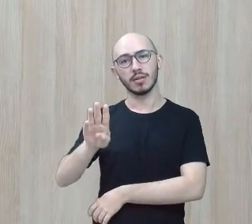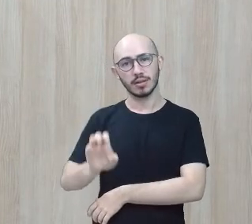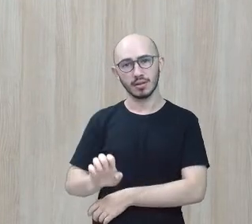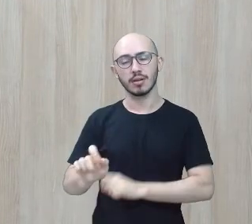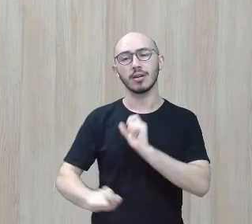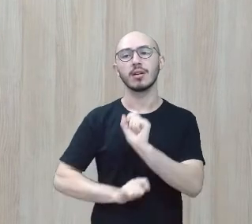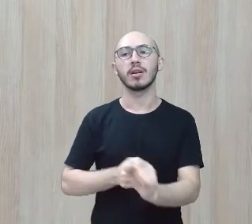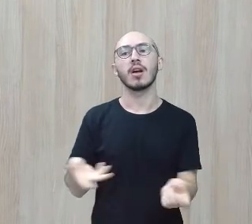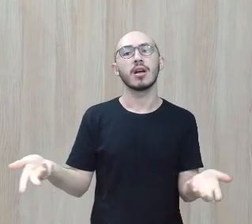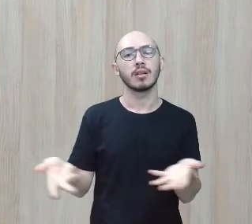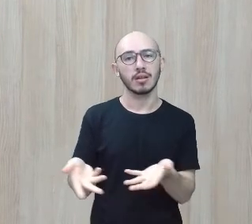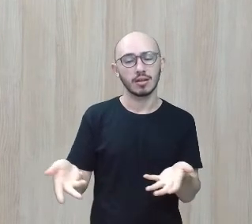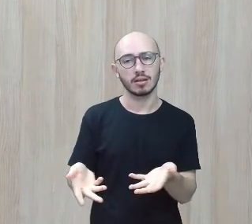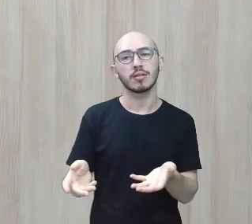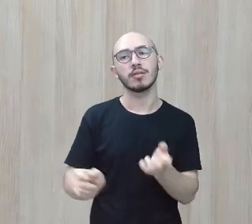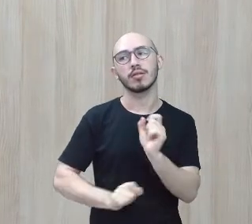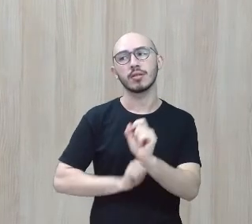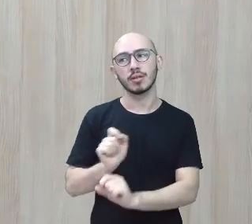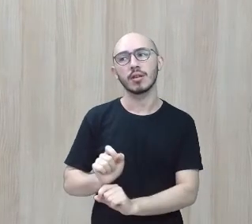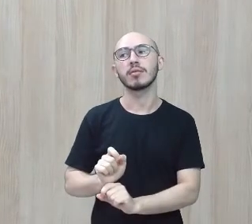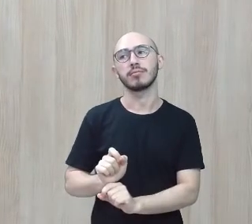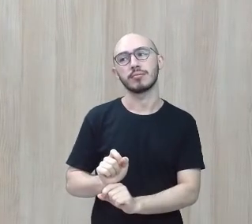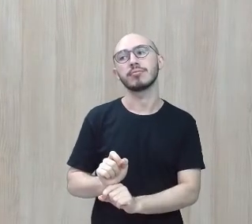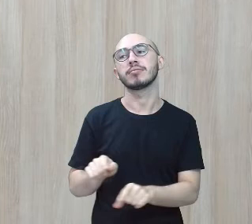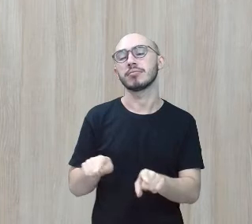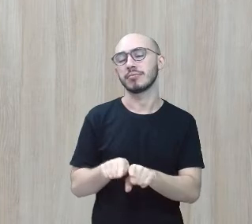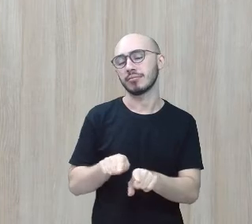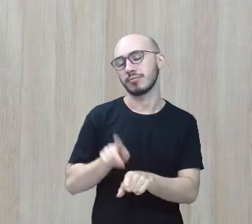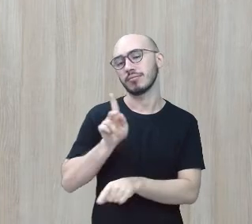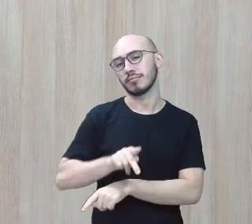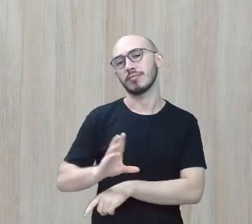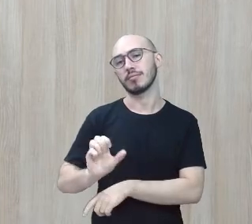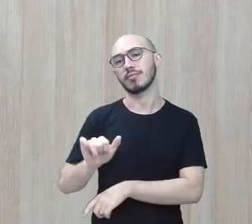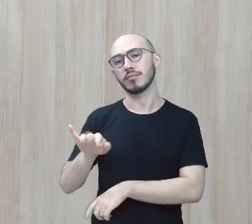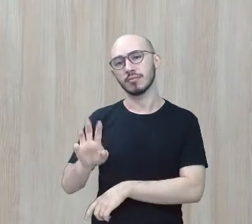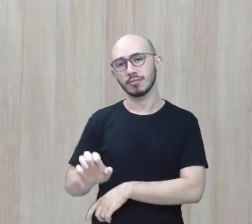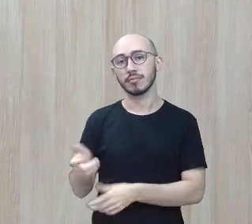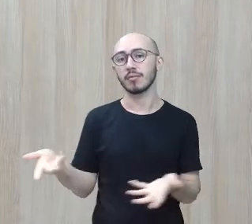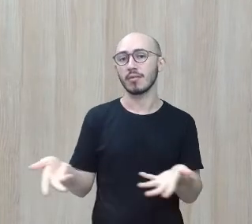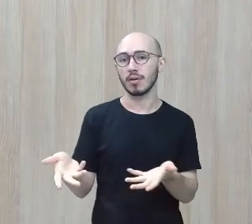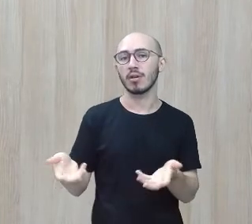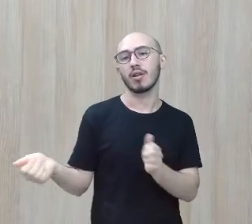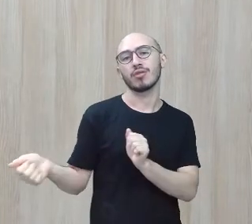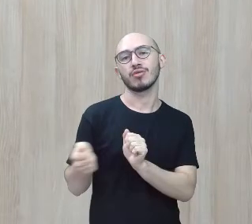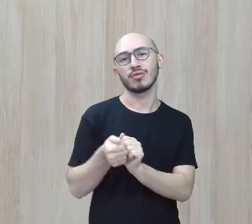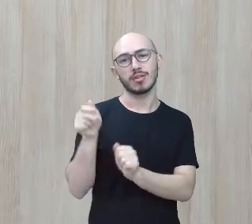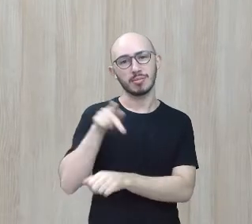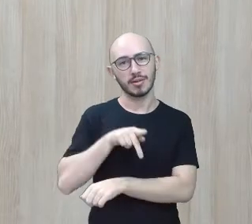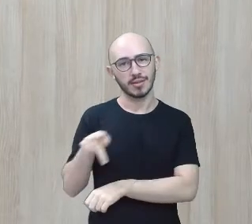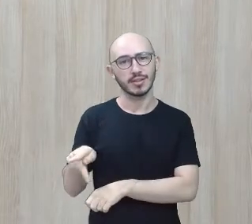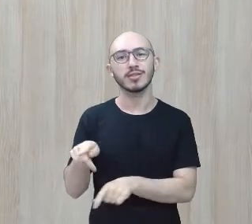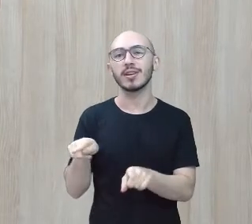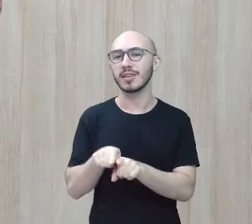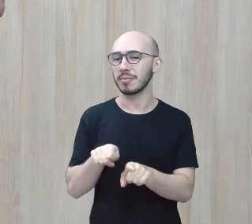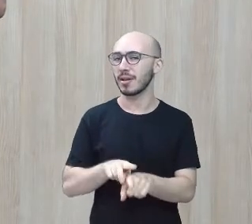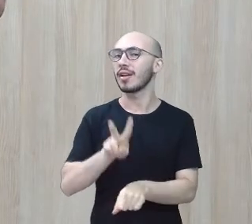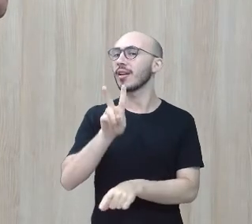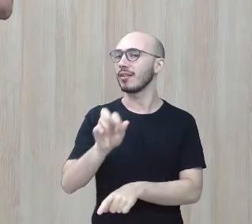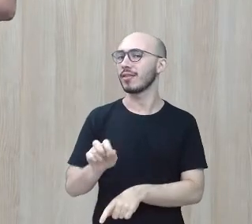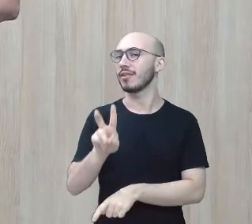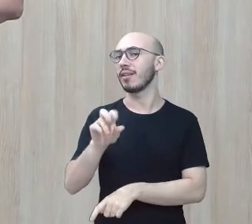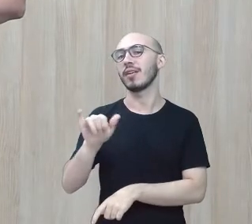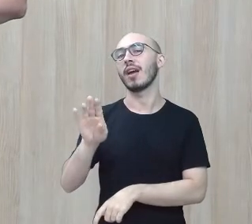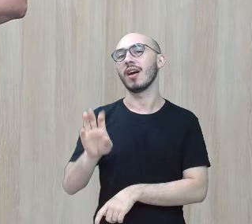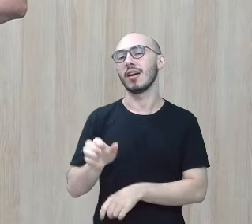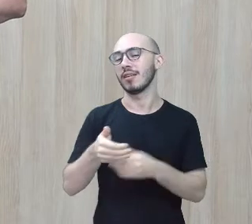professora Camille Borba. A professora Viviane está comigo aqui no chat. Daqui a pouco ela estará dando um alô